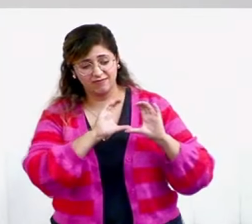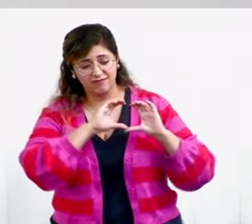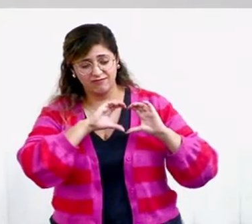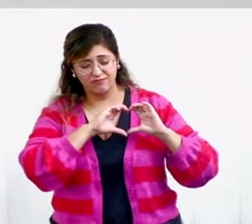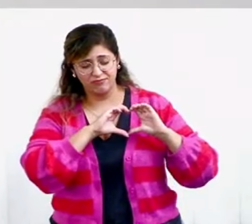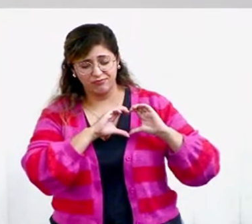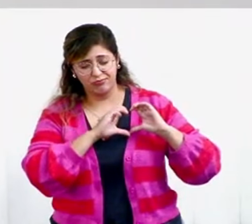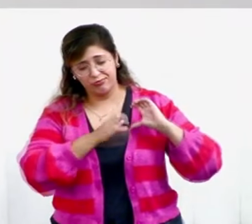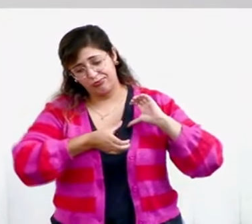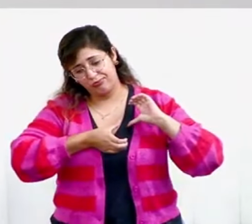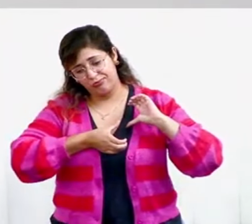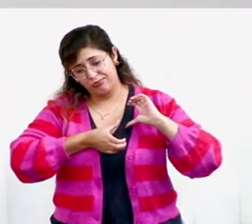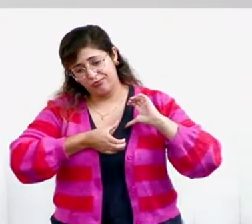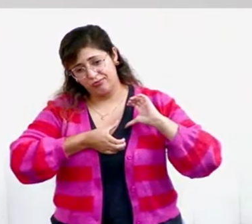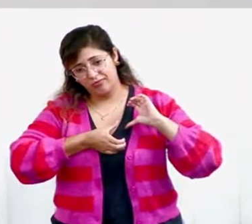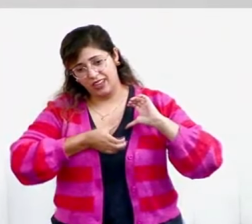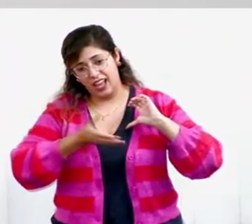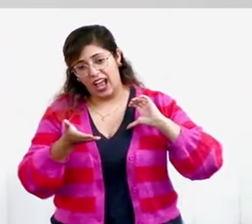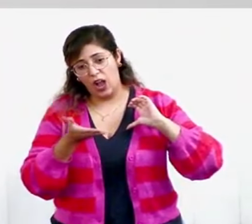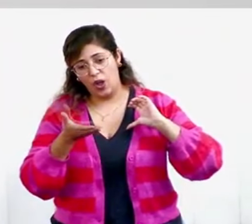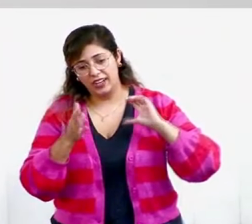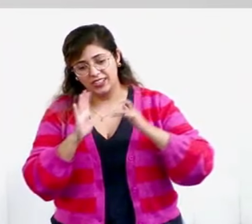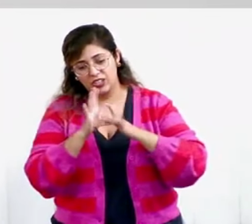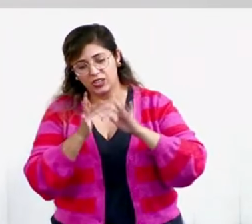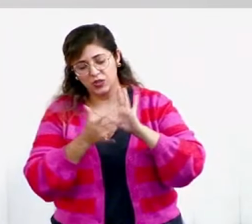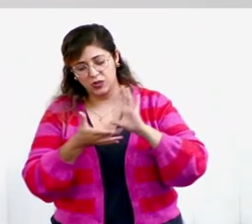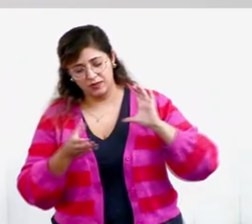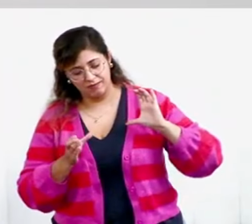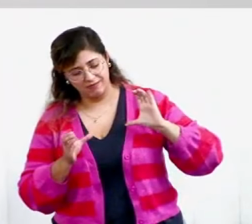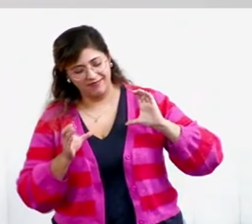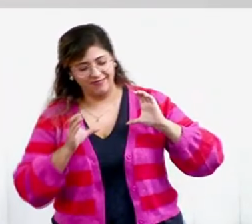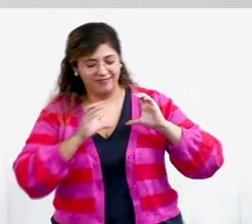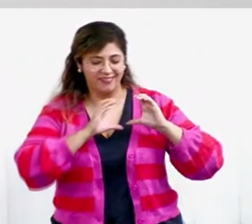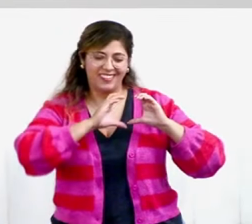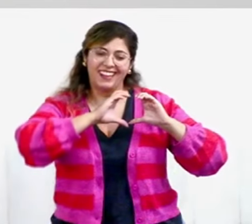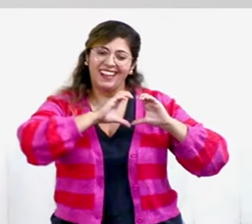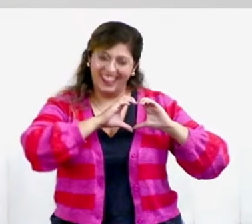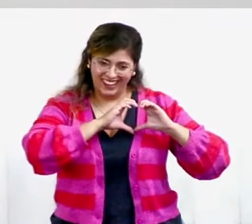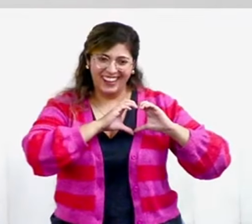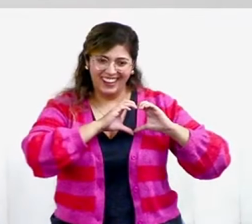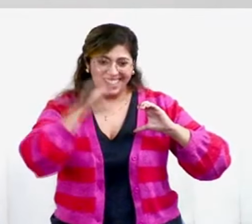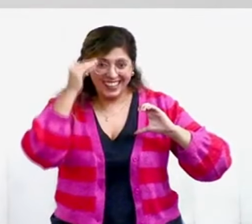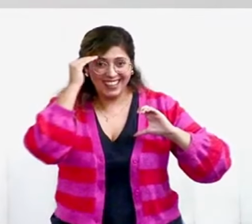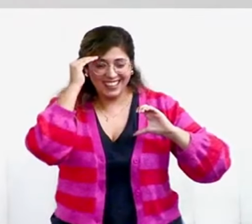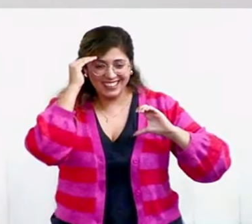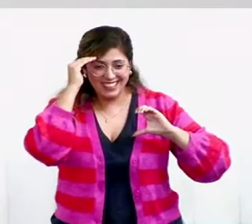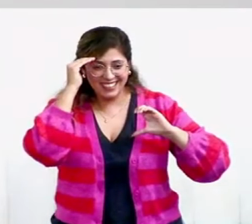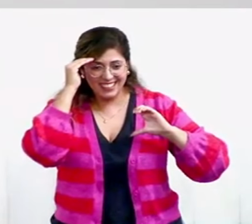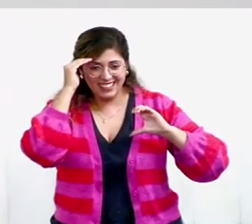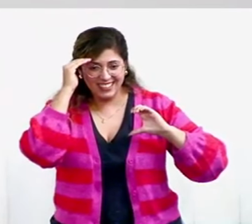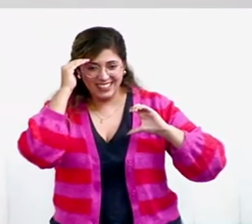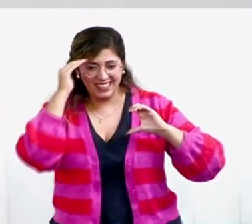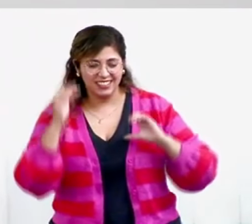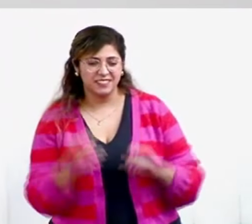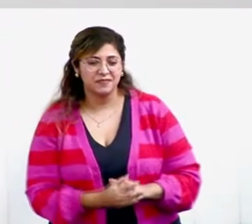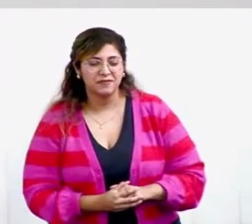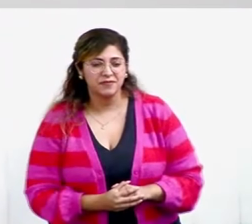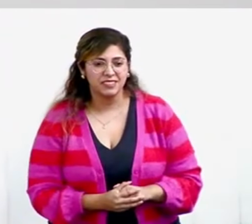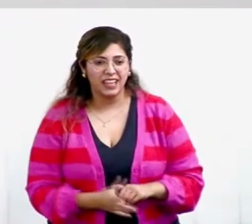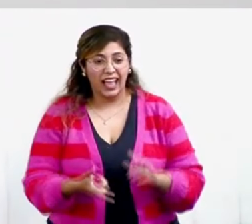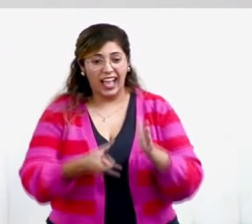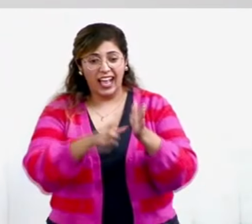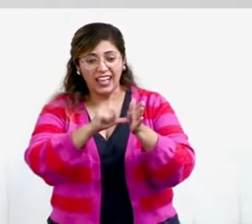o coração de carne, que passa a desejar Deus e não a soberba